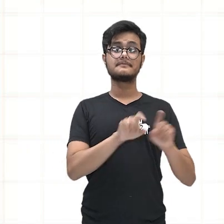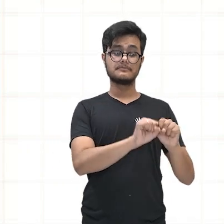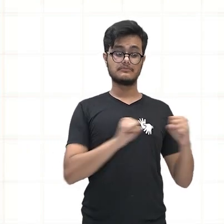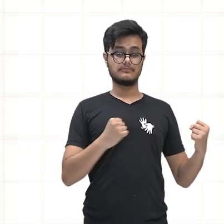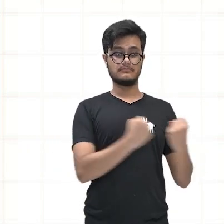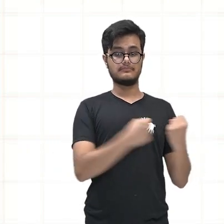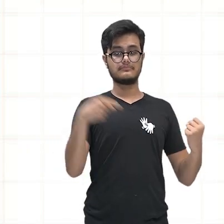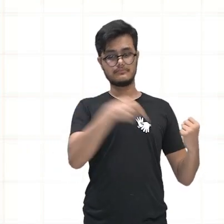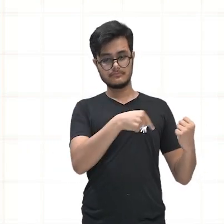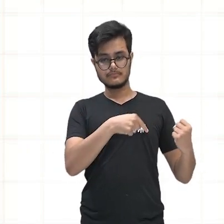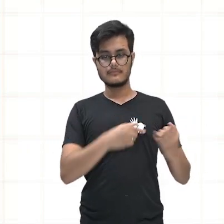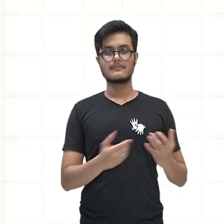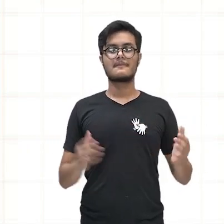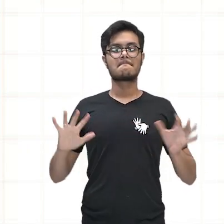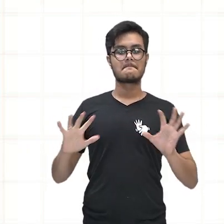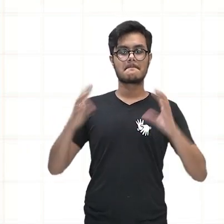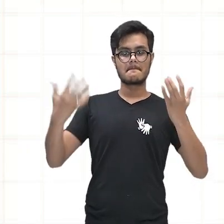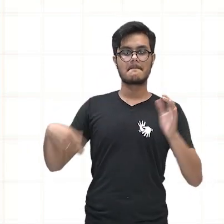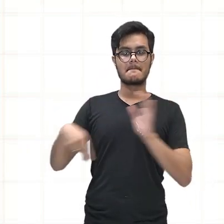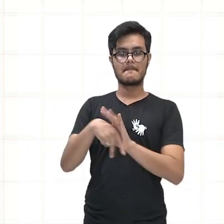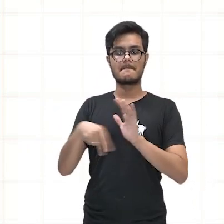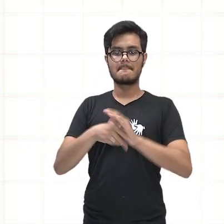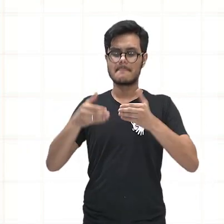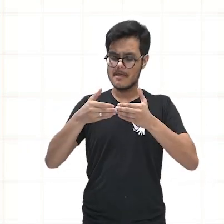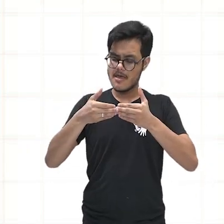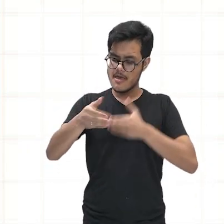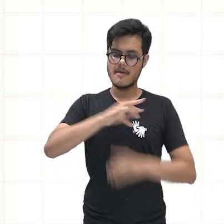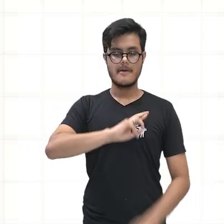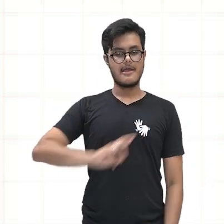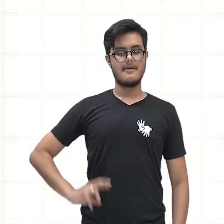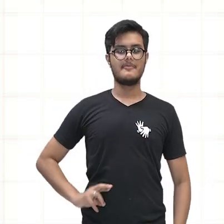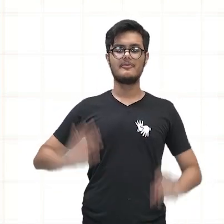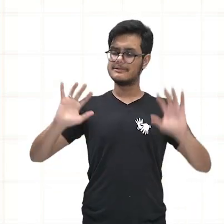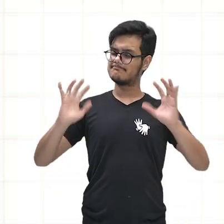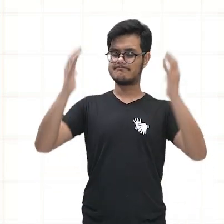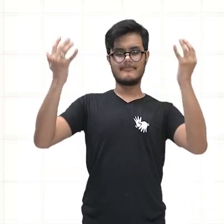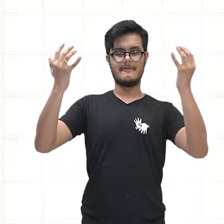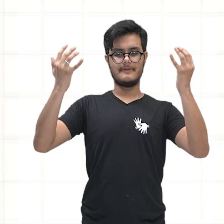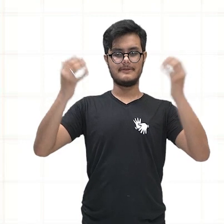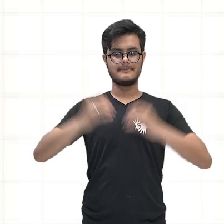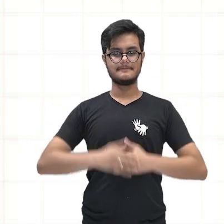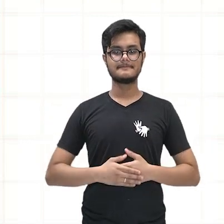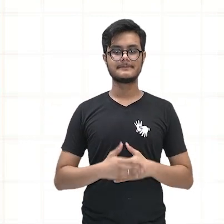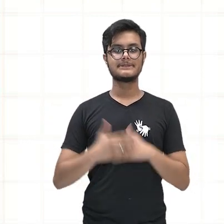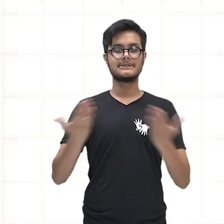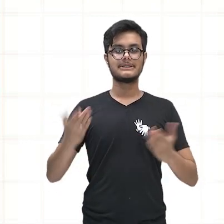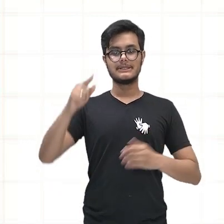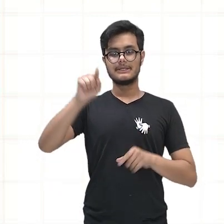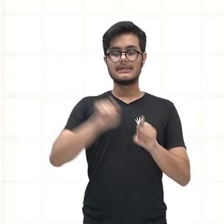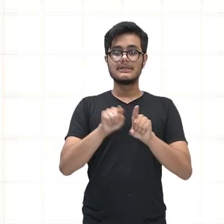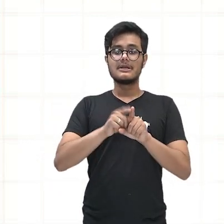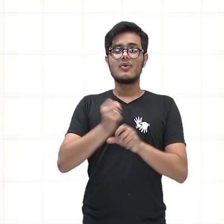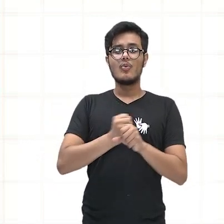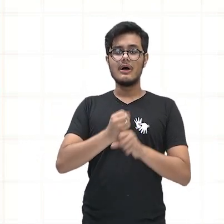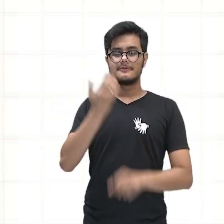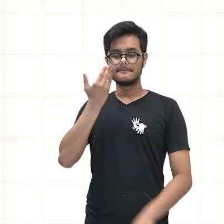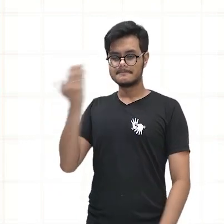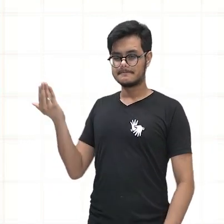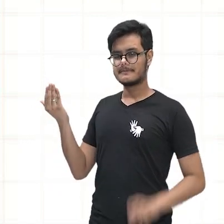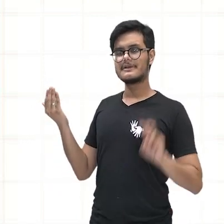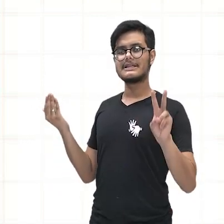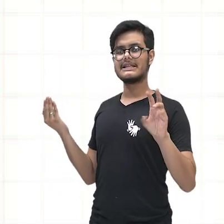simbólico é conhecido como estabelecimento da república e é tradicionalmente datado no ano de